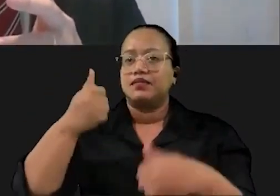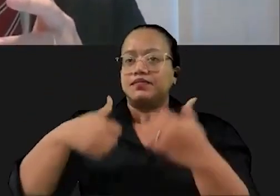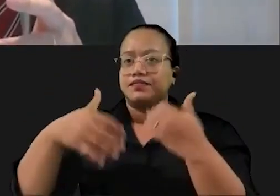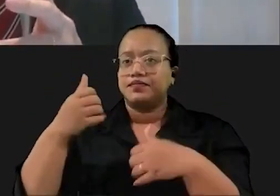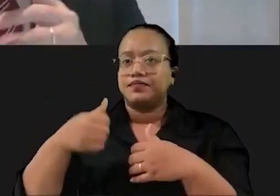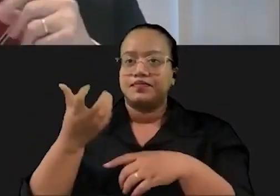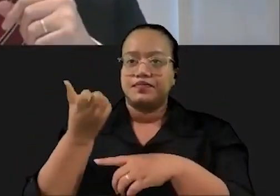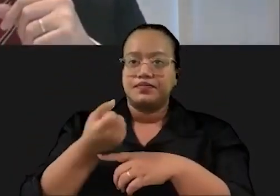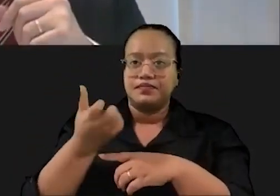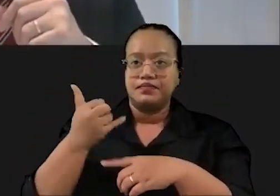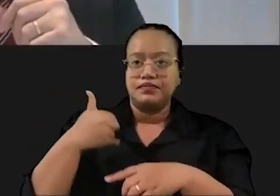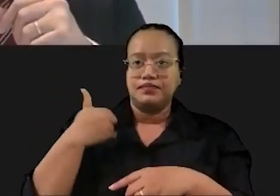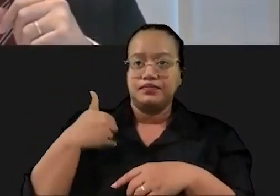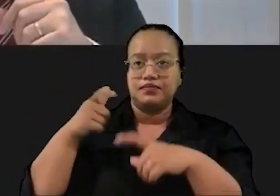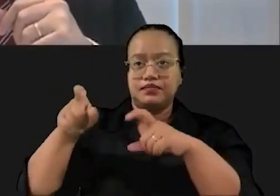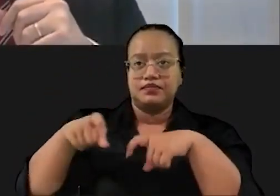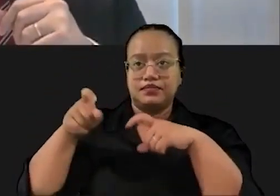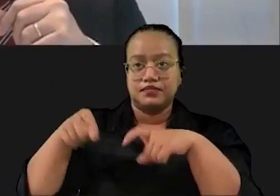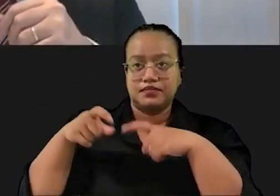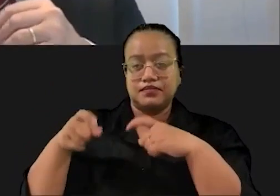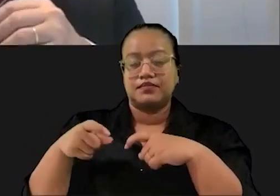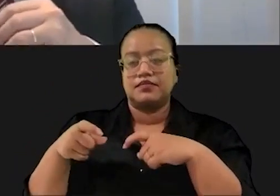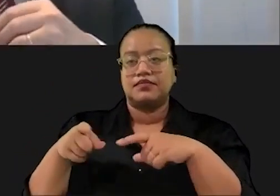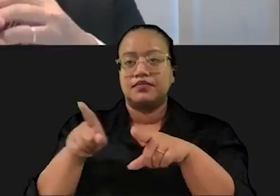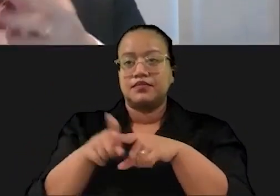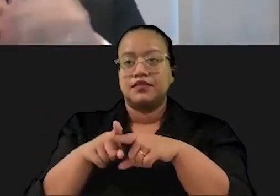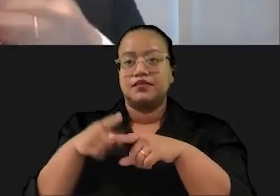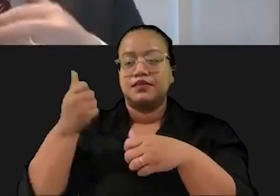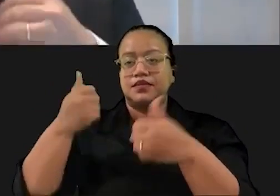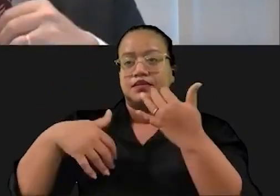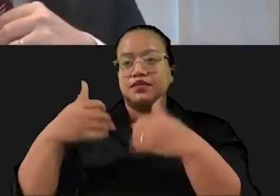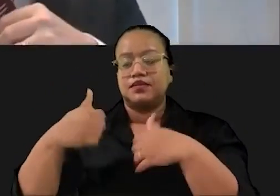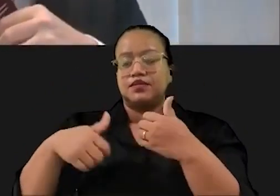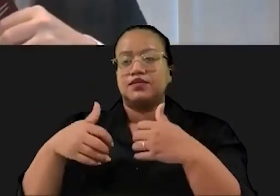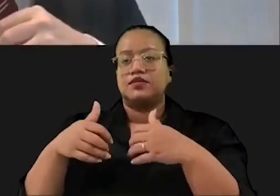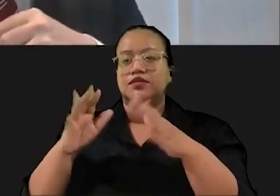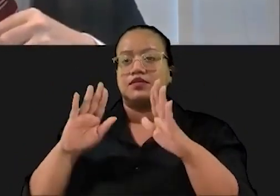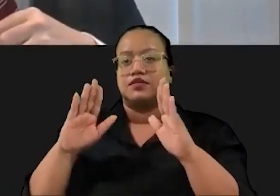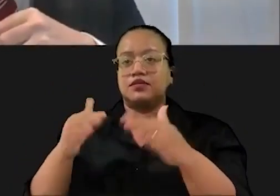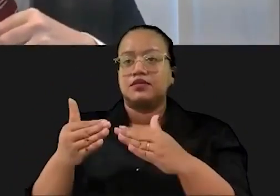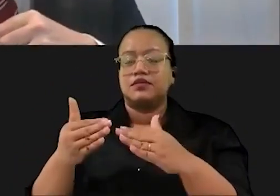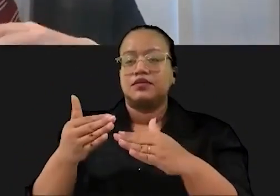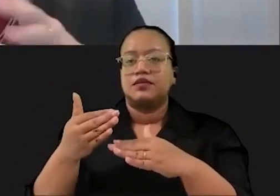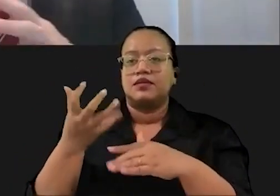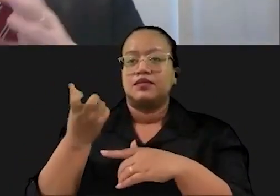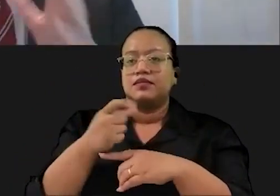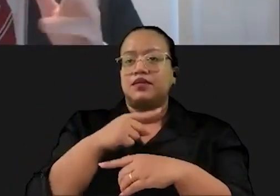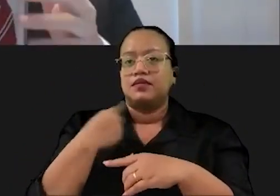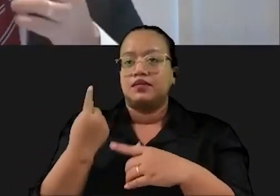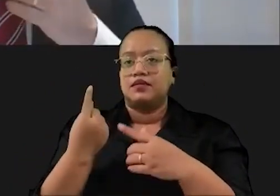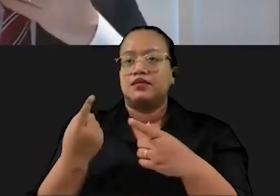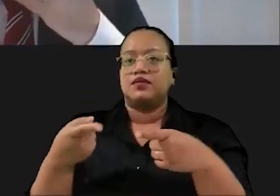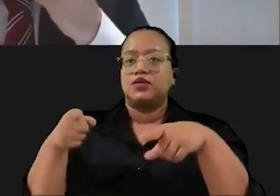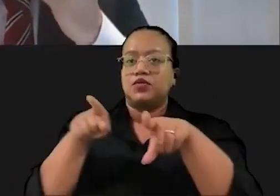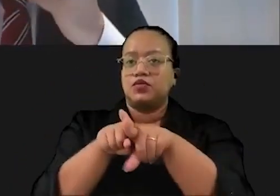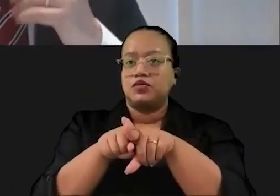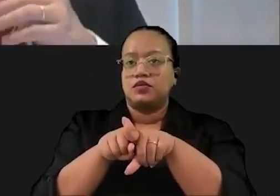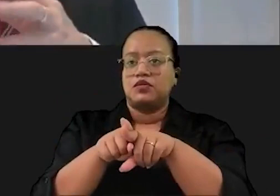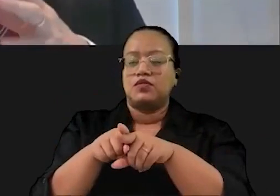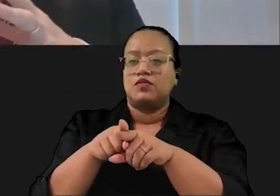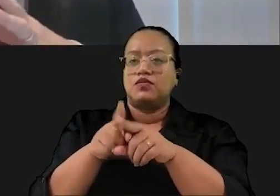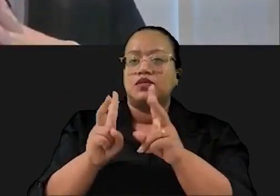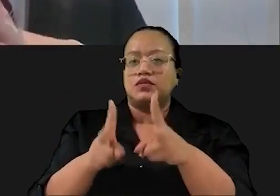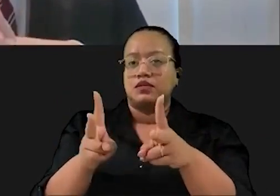processual concentrada, pensão por morte em união estável. Eu vou falar rapidamente sobre esses fluxos, só para dar um panorama